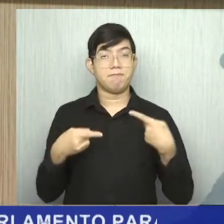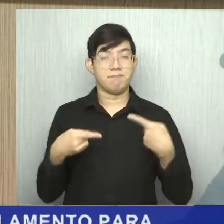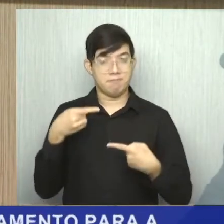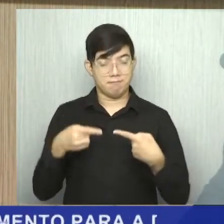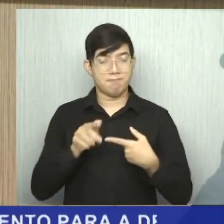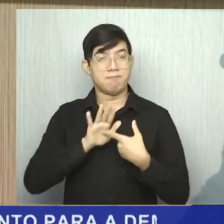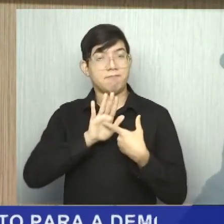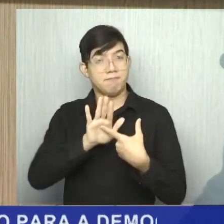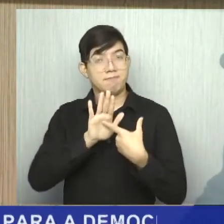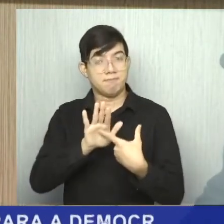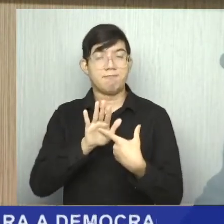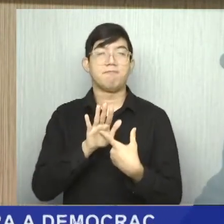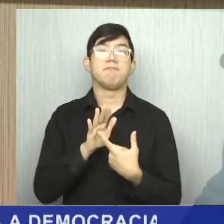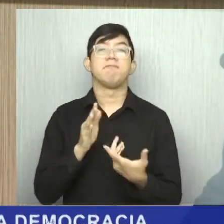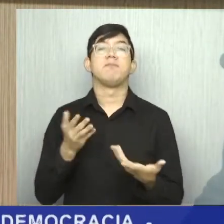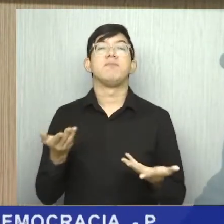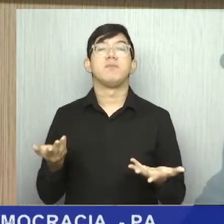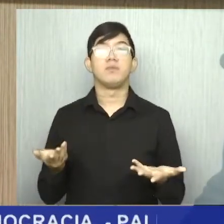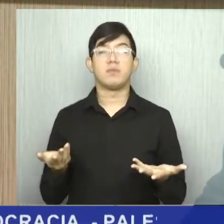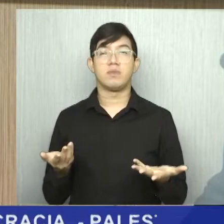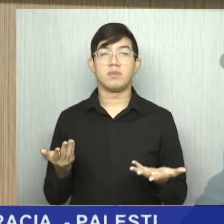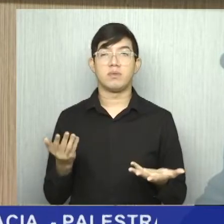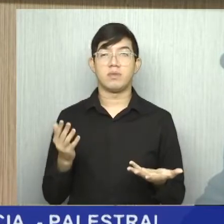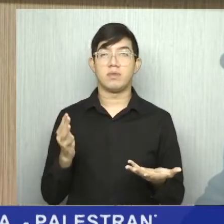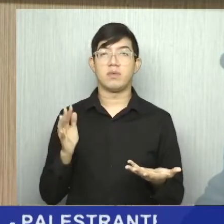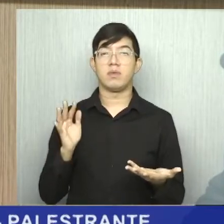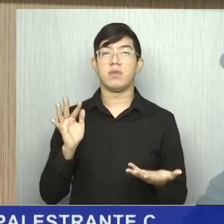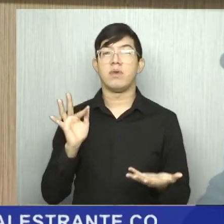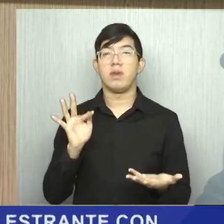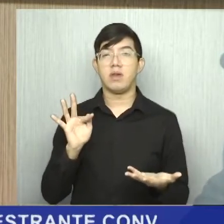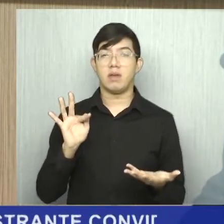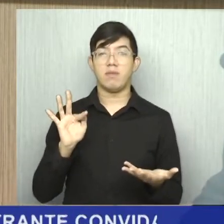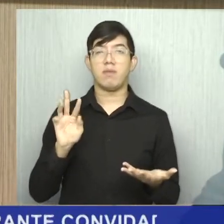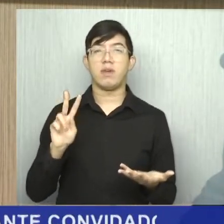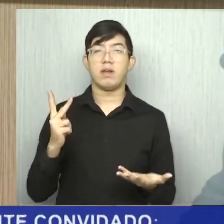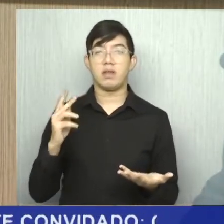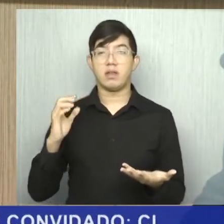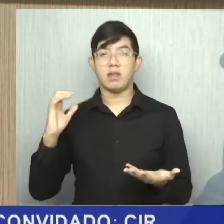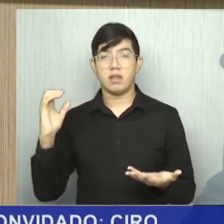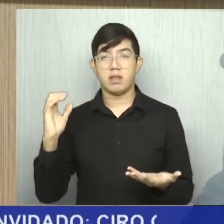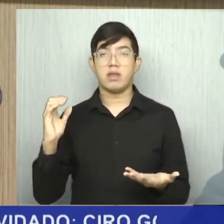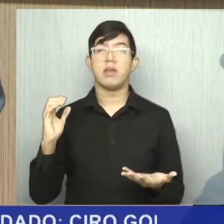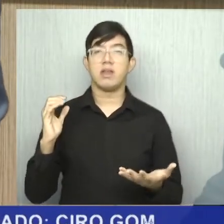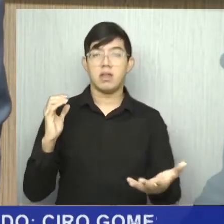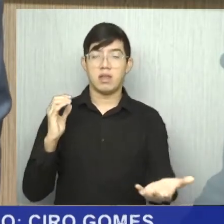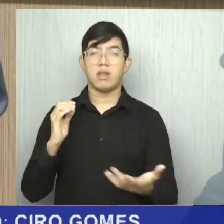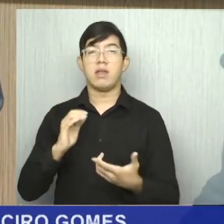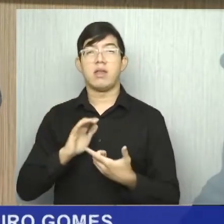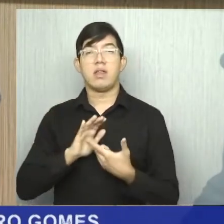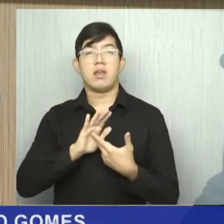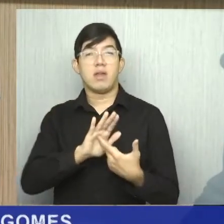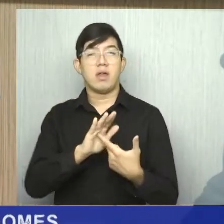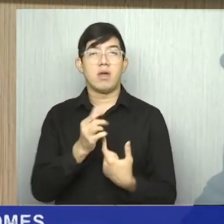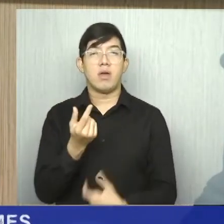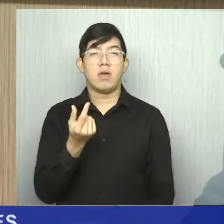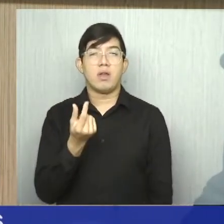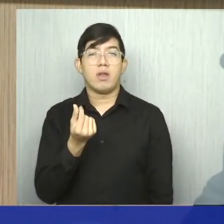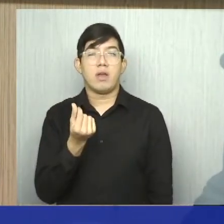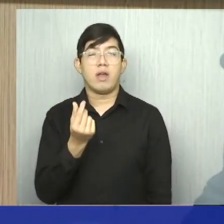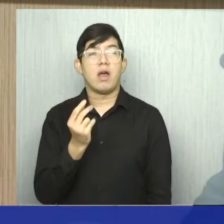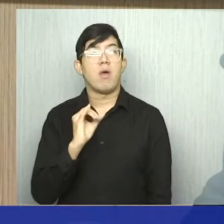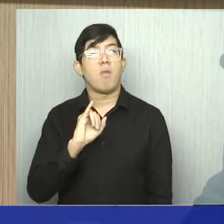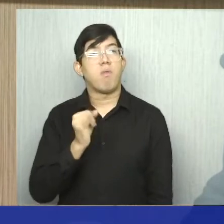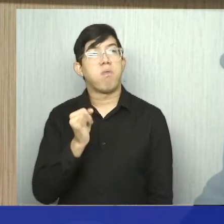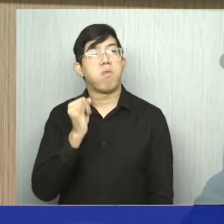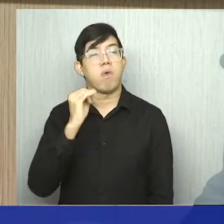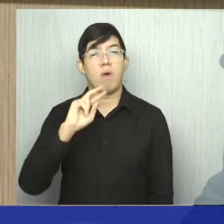de novo, o sistema econômico. O Fernando Henrique entra com o real e mete a taxa de juros para o espaço onde ela está hoje. Resultado,